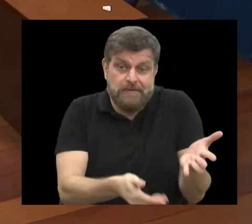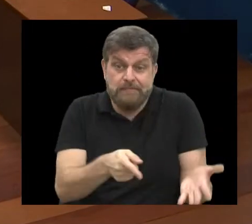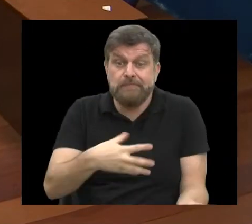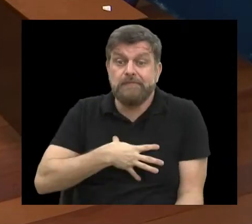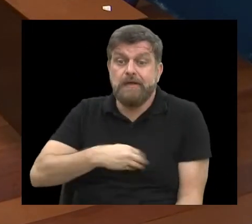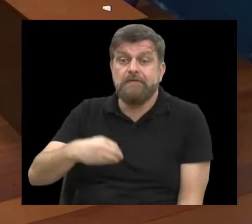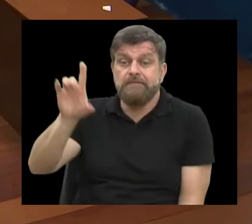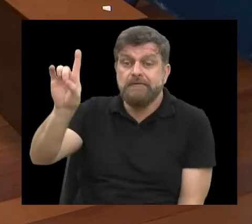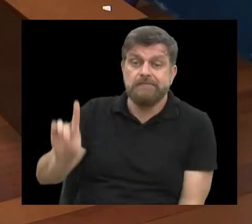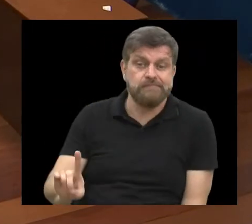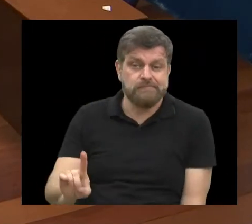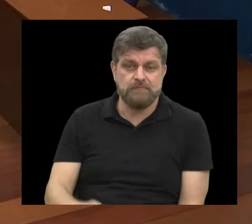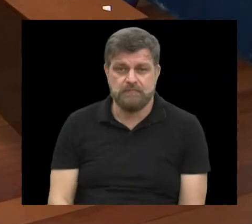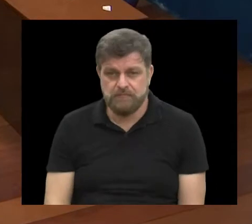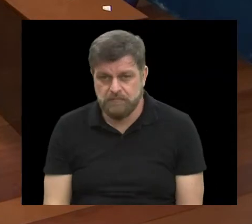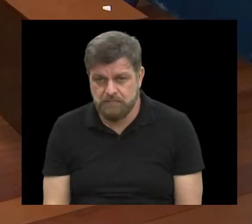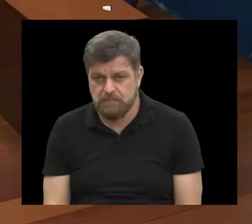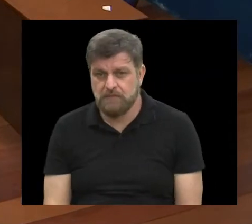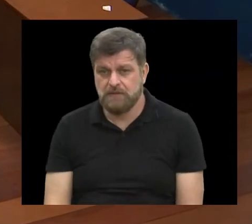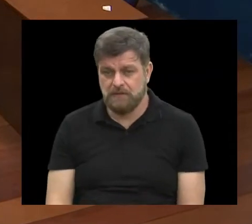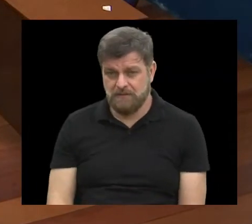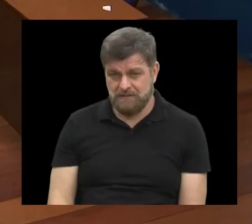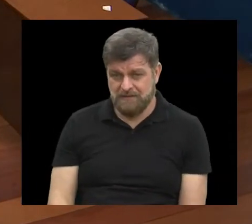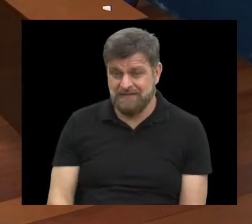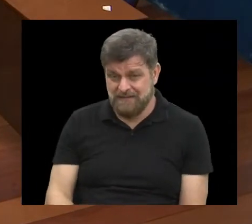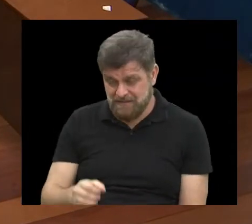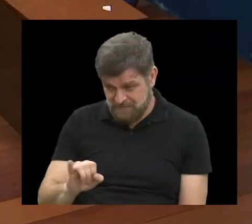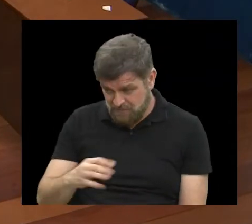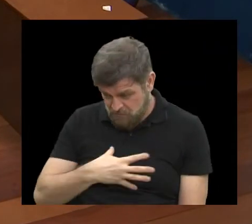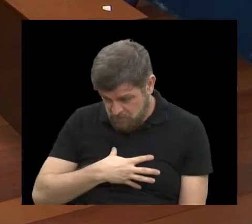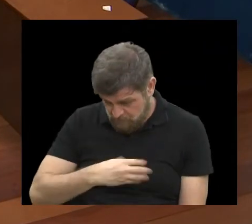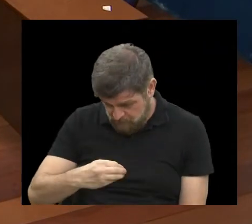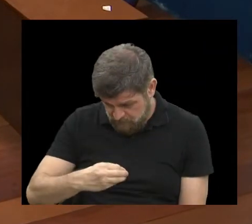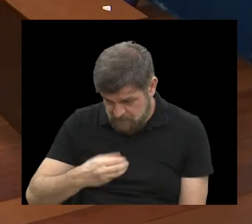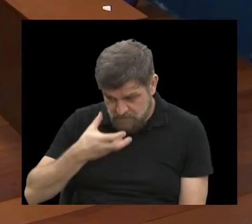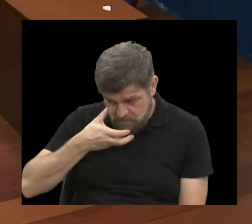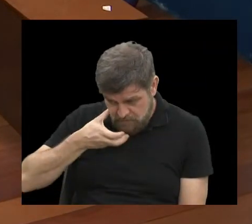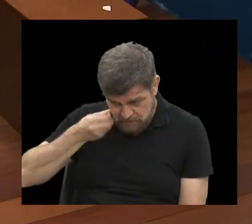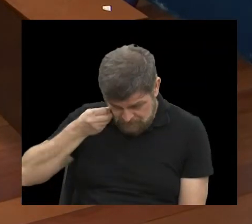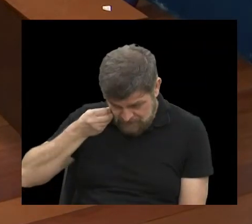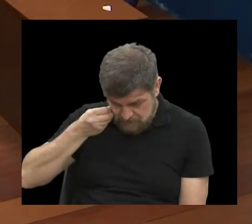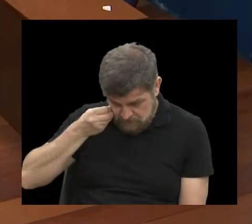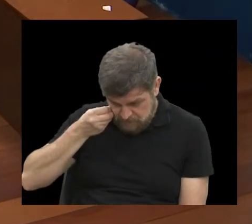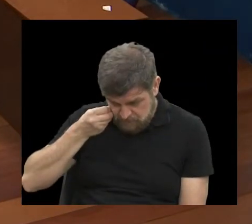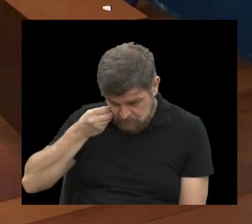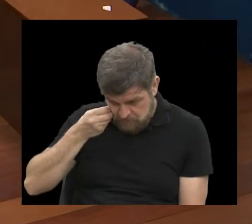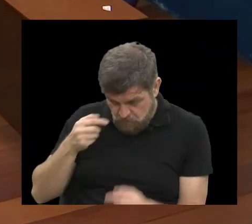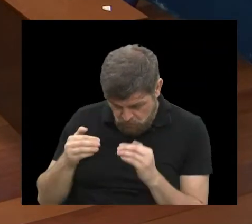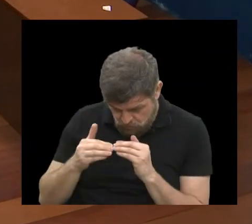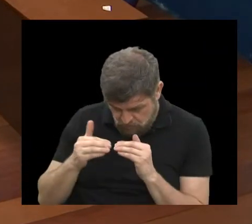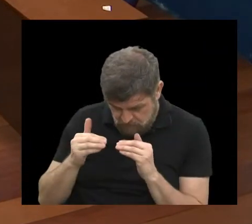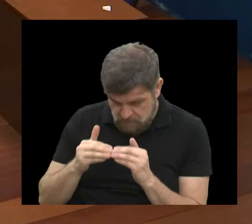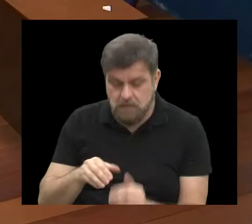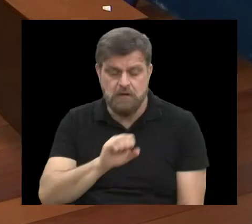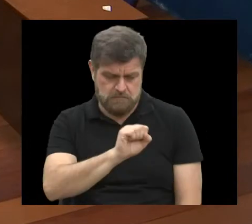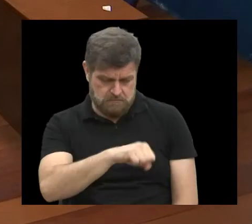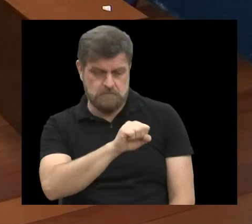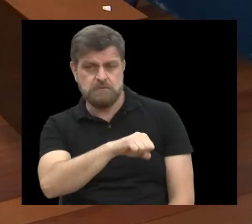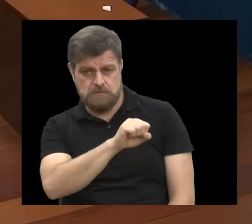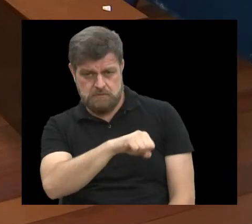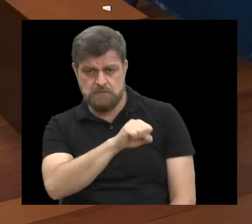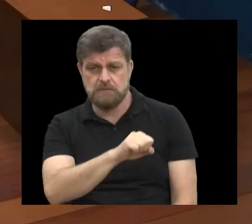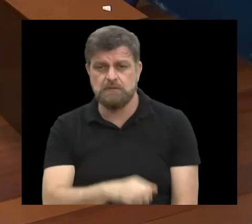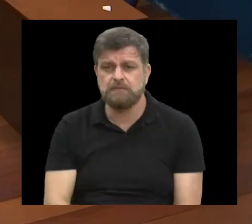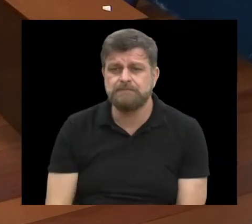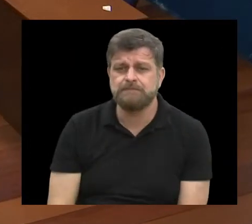ser transitórias, né? Mesmo com a criança seja, nesse caso, adotada? Sim, sim. Tem? Sim, tem.